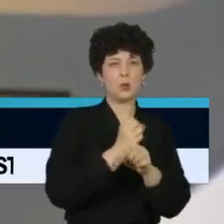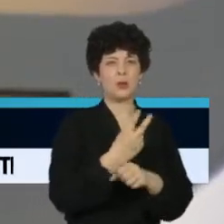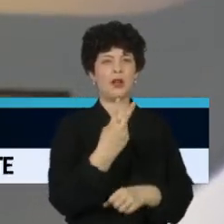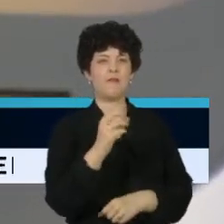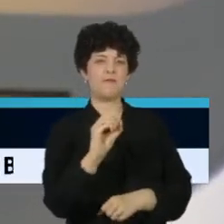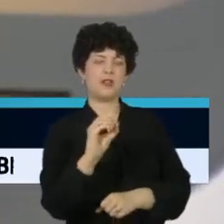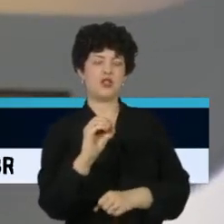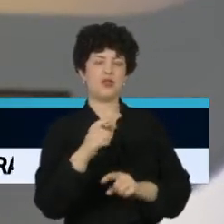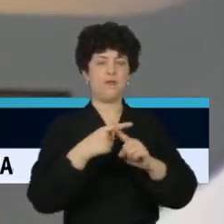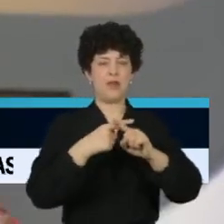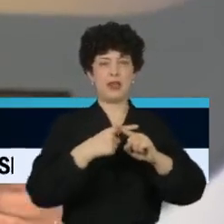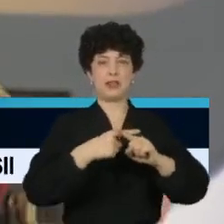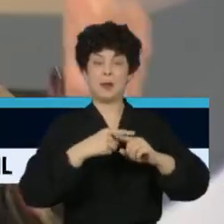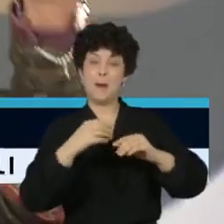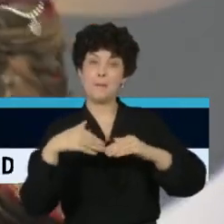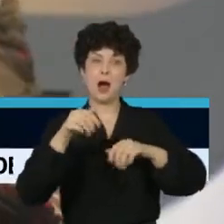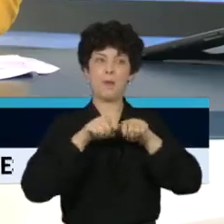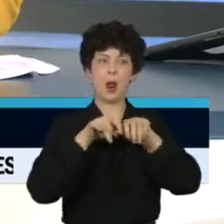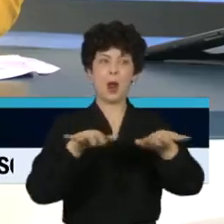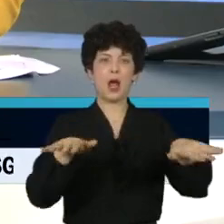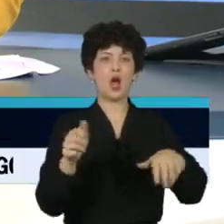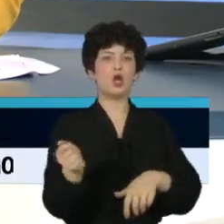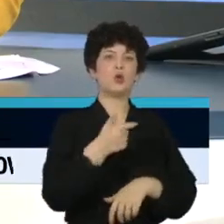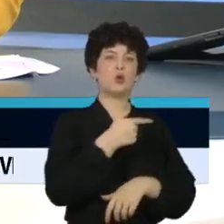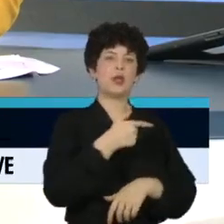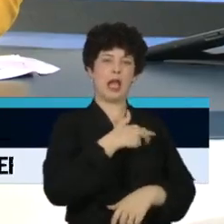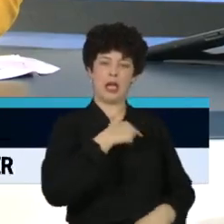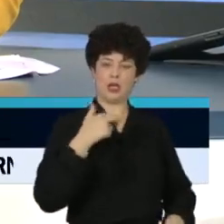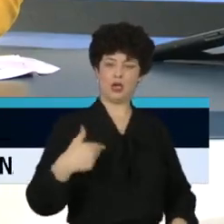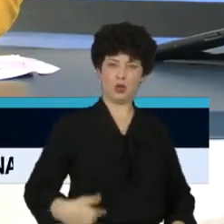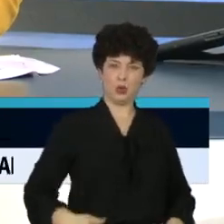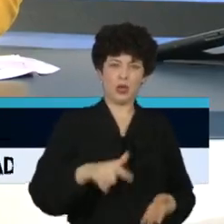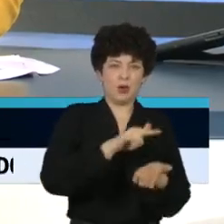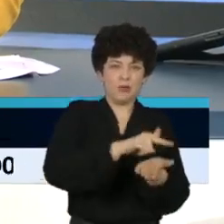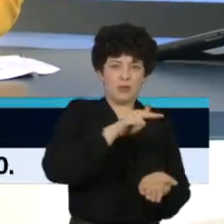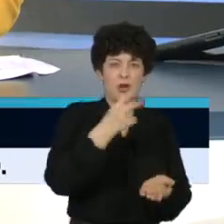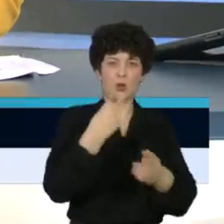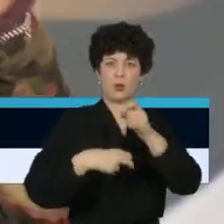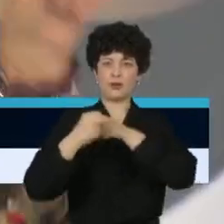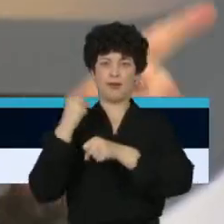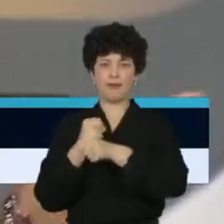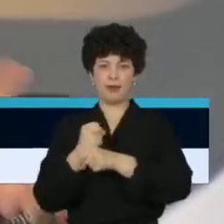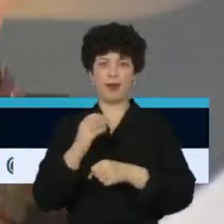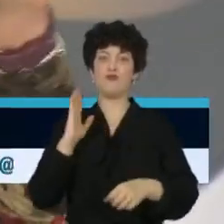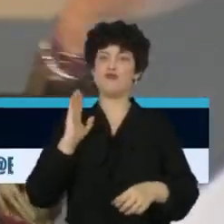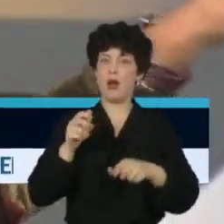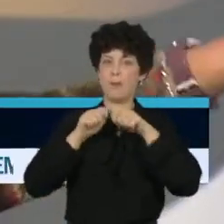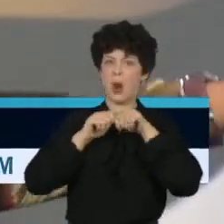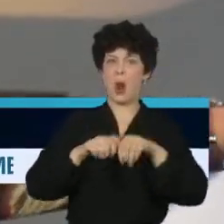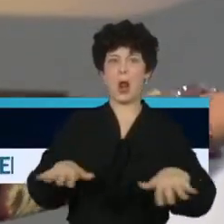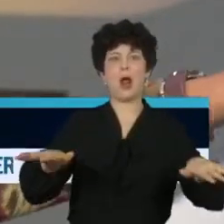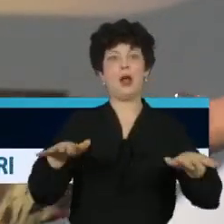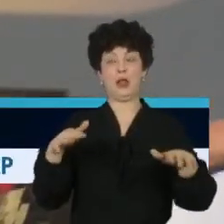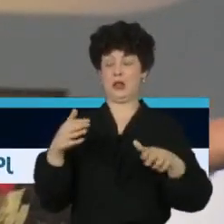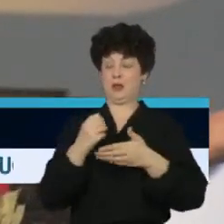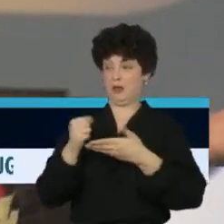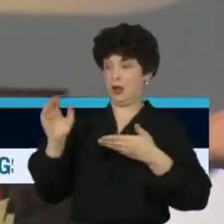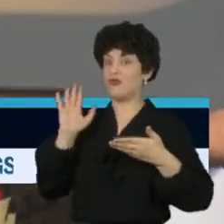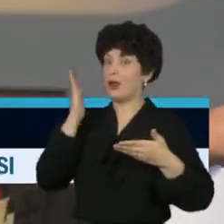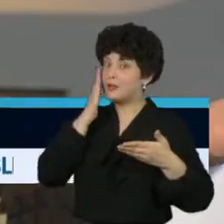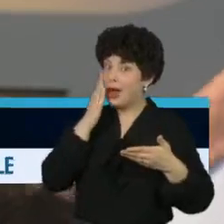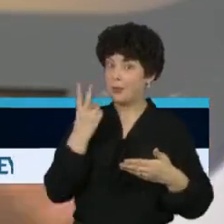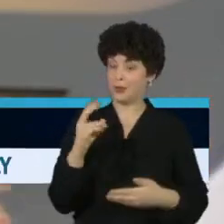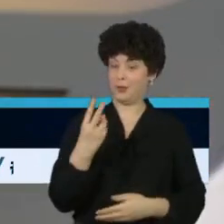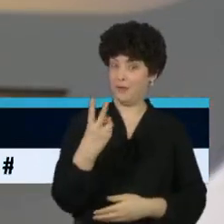20 vezes mais transmissora do que aquela da China de Wuhan há 2 anos atrás, que já fez tudo aquilo que a gente lembra